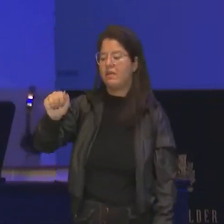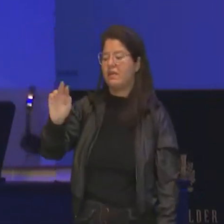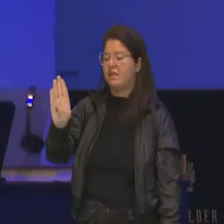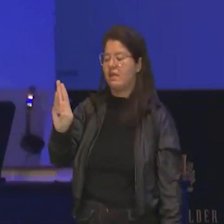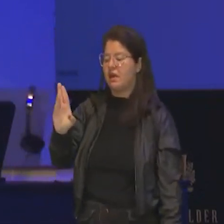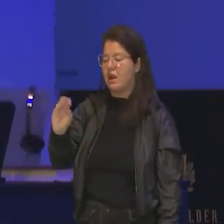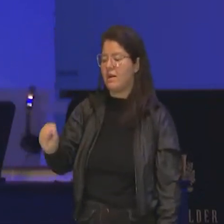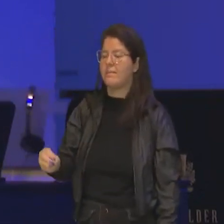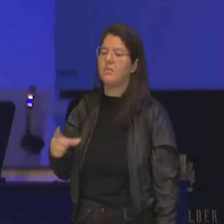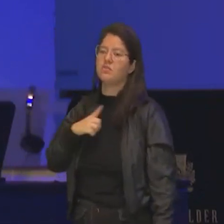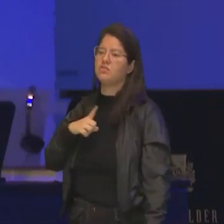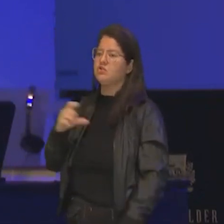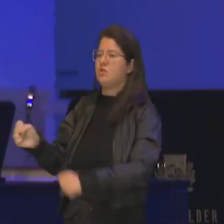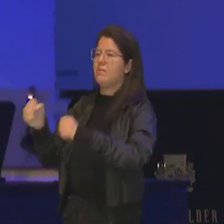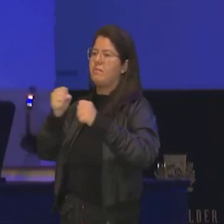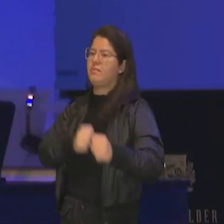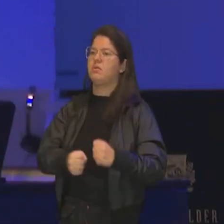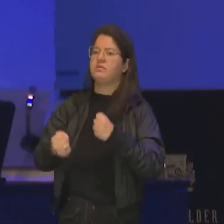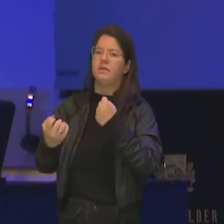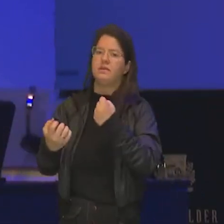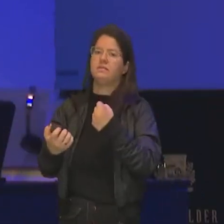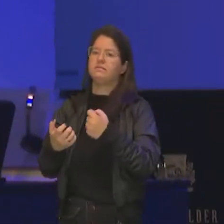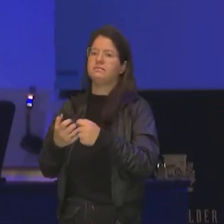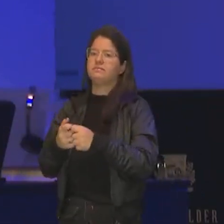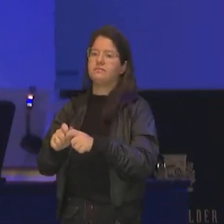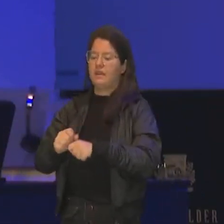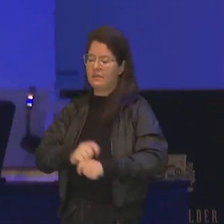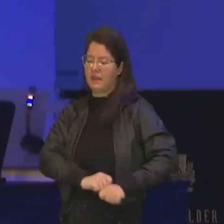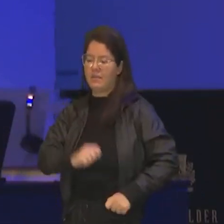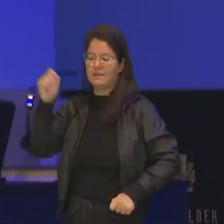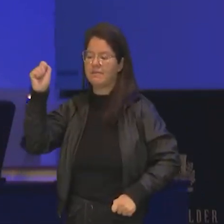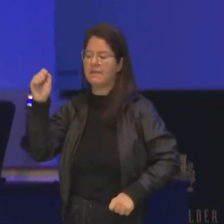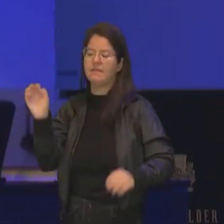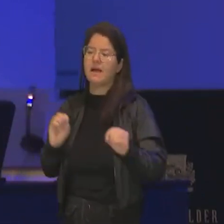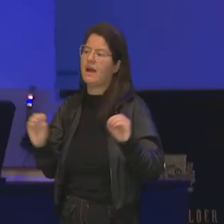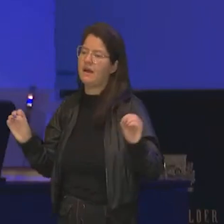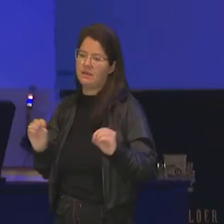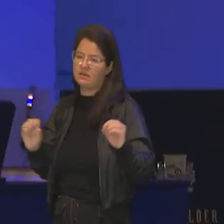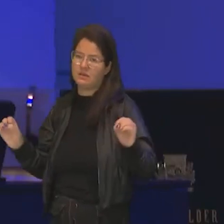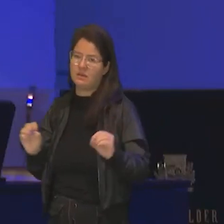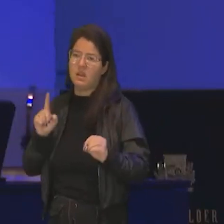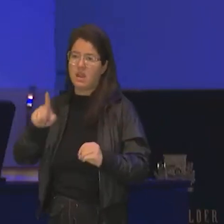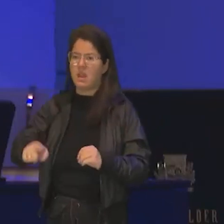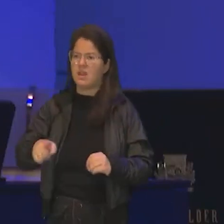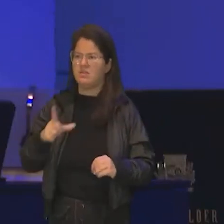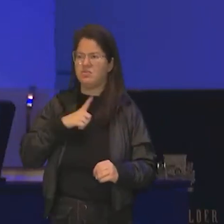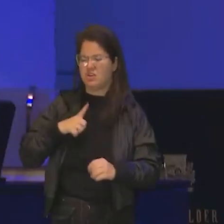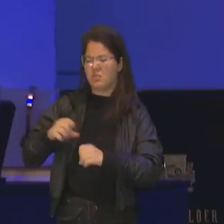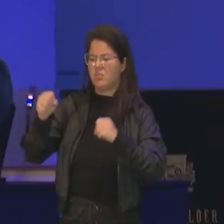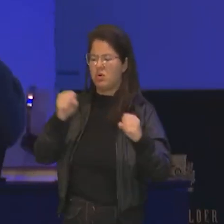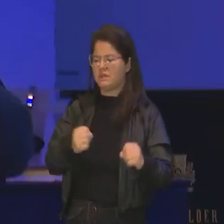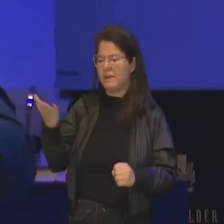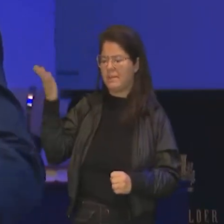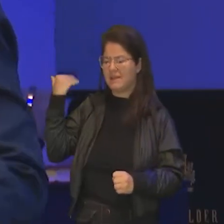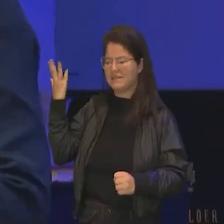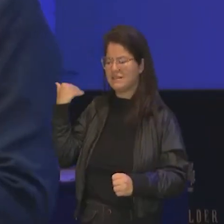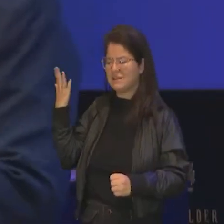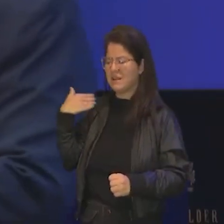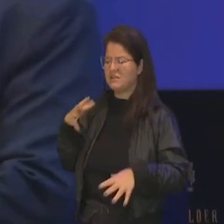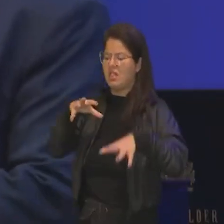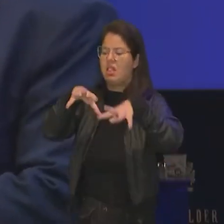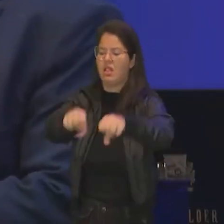o poder da espada, o poder que estava sobre ele como dominador daquele tempo, nação invasora,